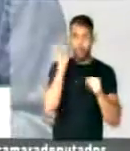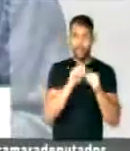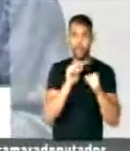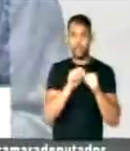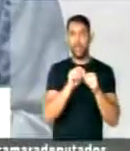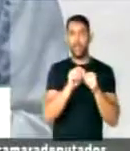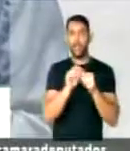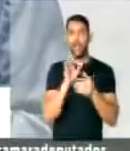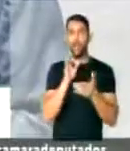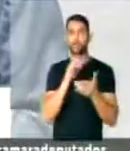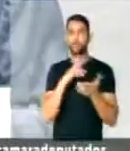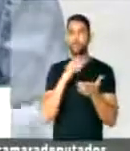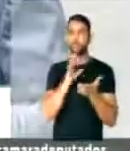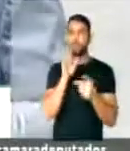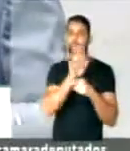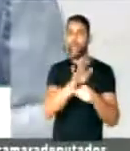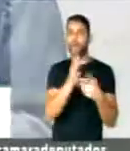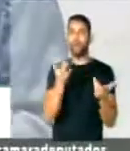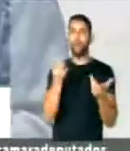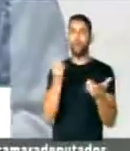financiaram